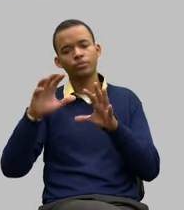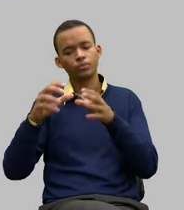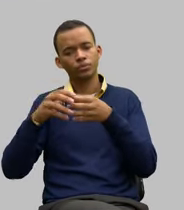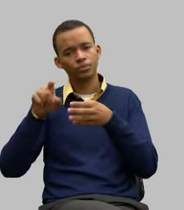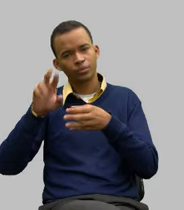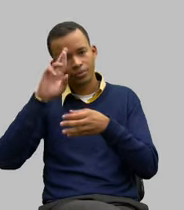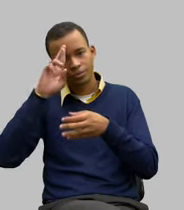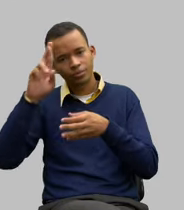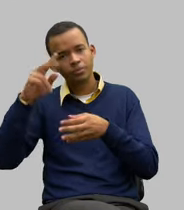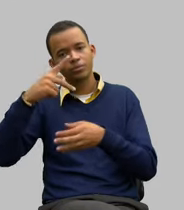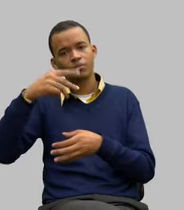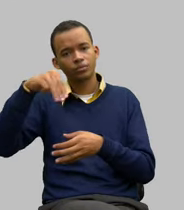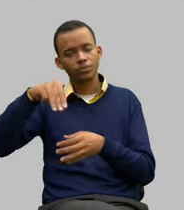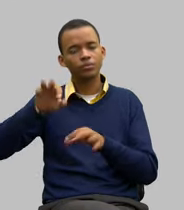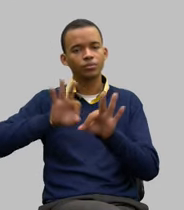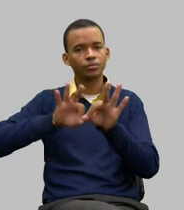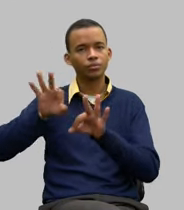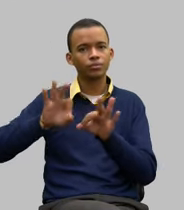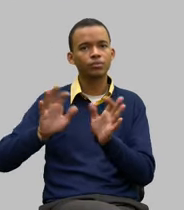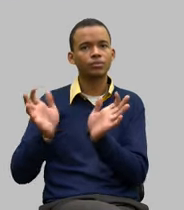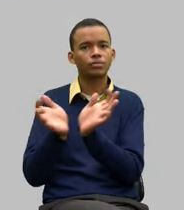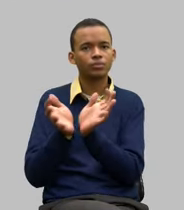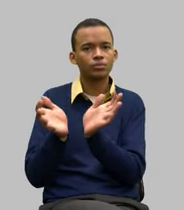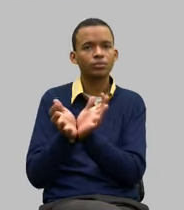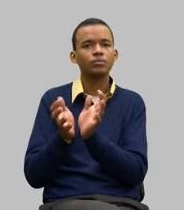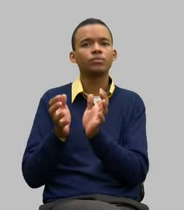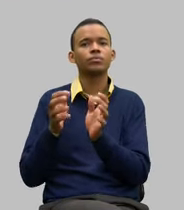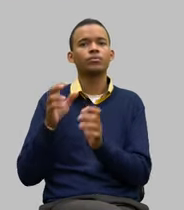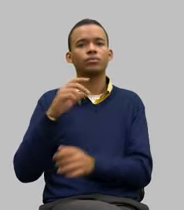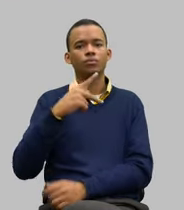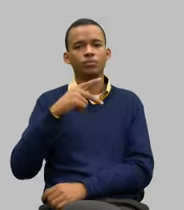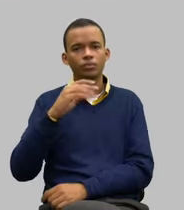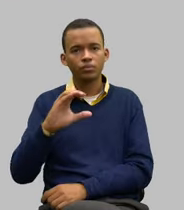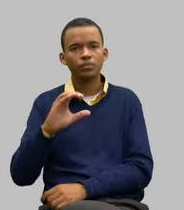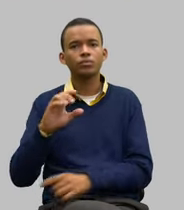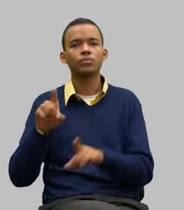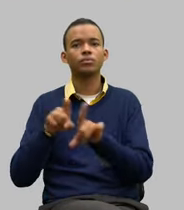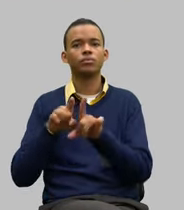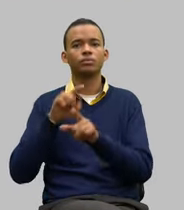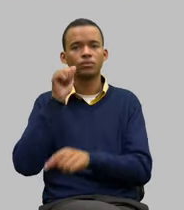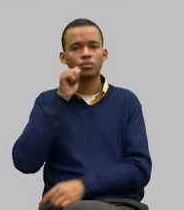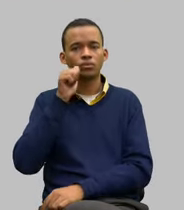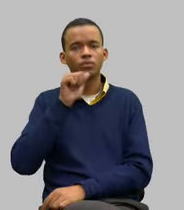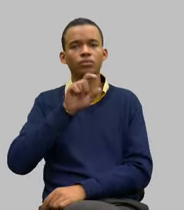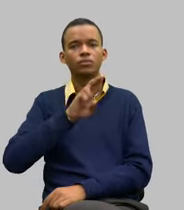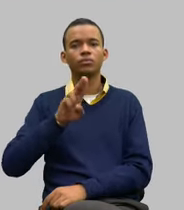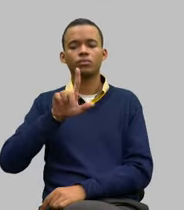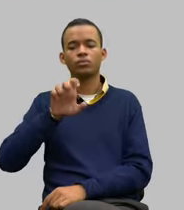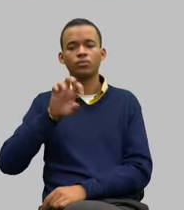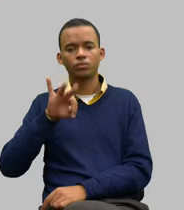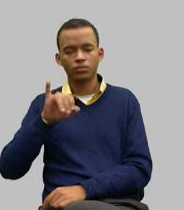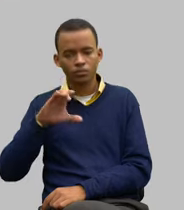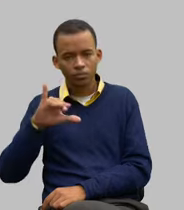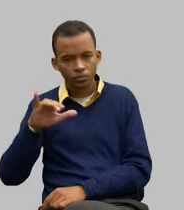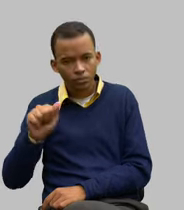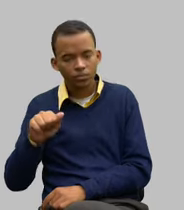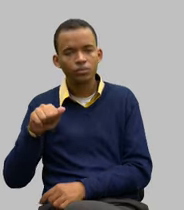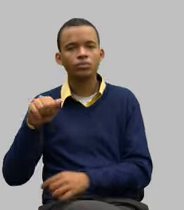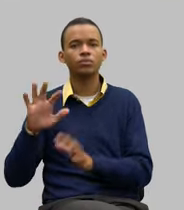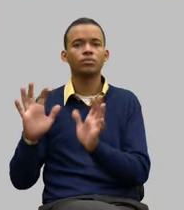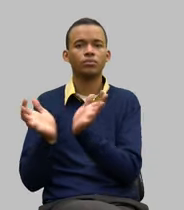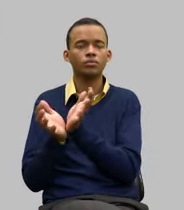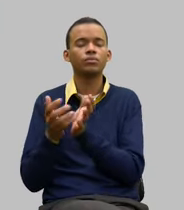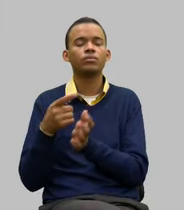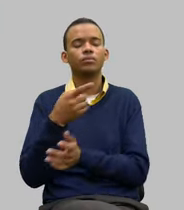pç is equipe no polí civil día gambor também toda a sua equipe e o senhor